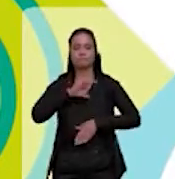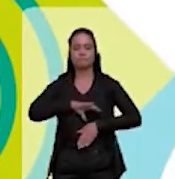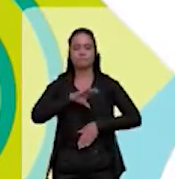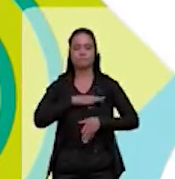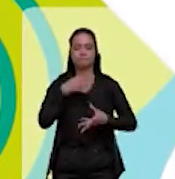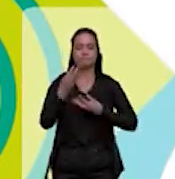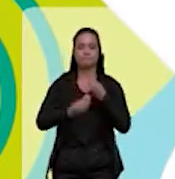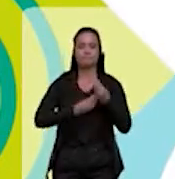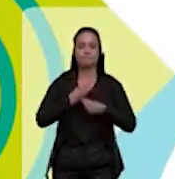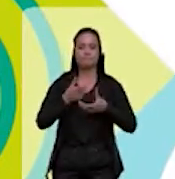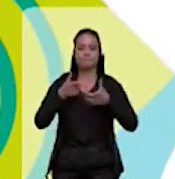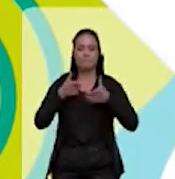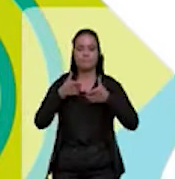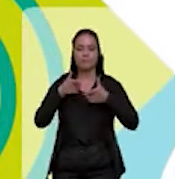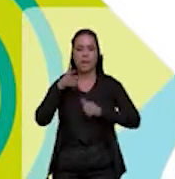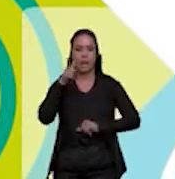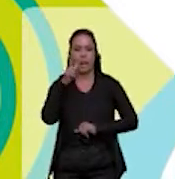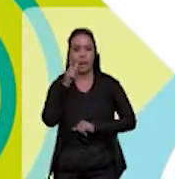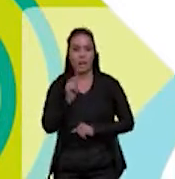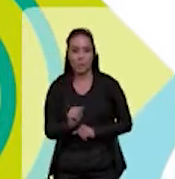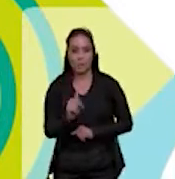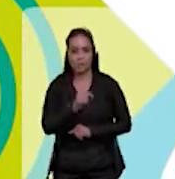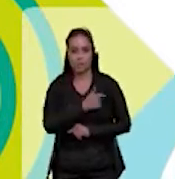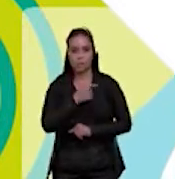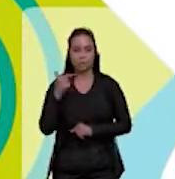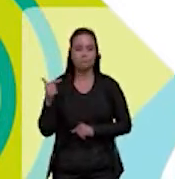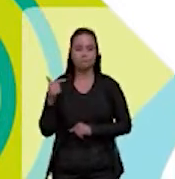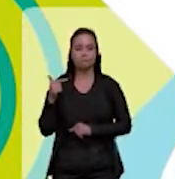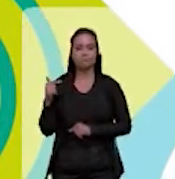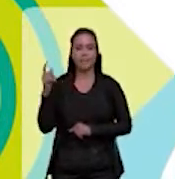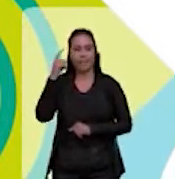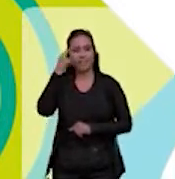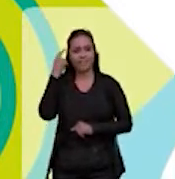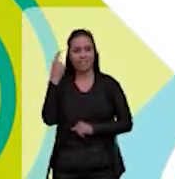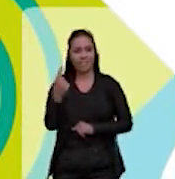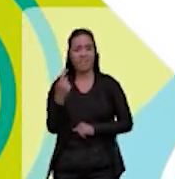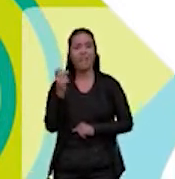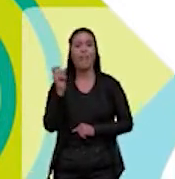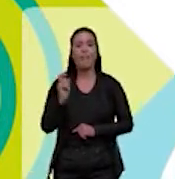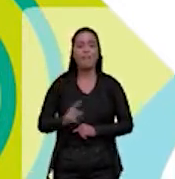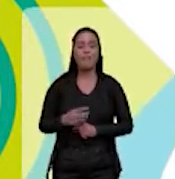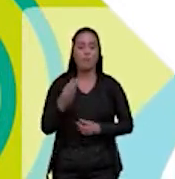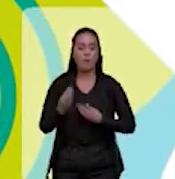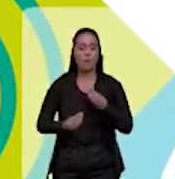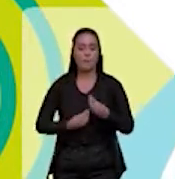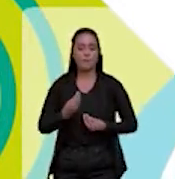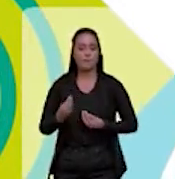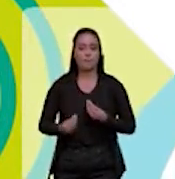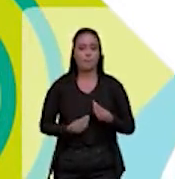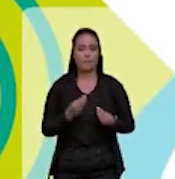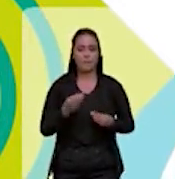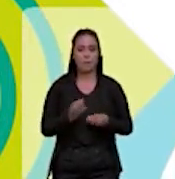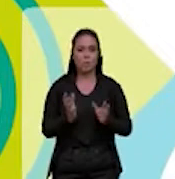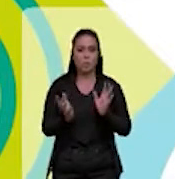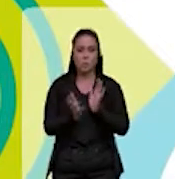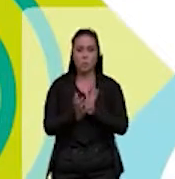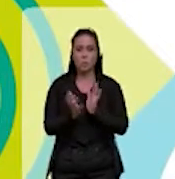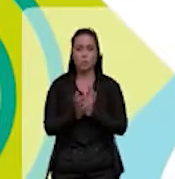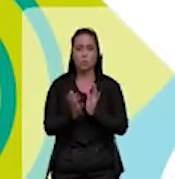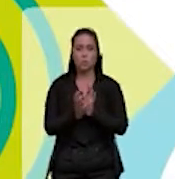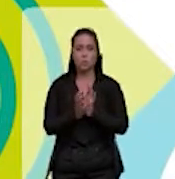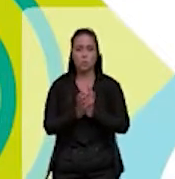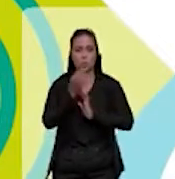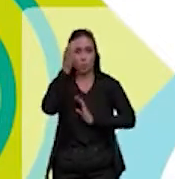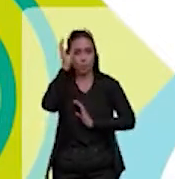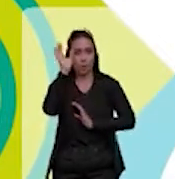português como língua segunda e a ideia era que nós munícimos os